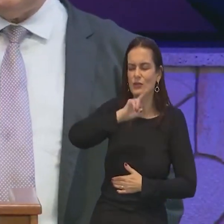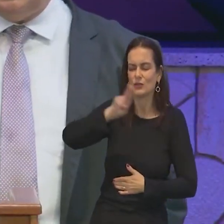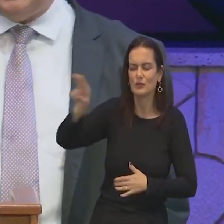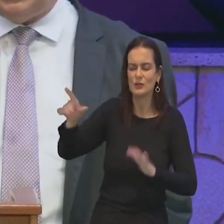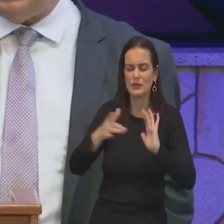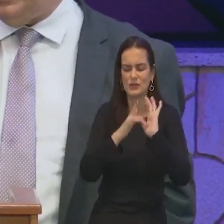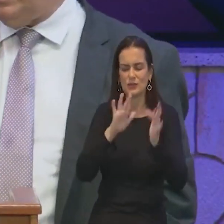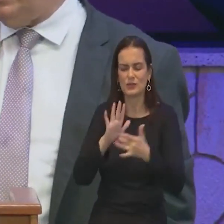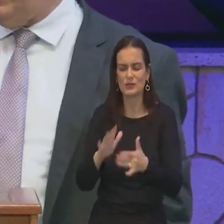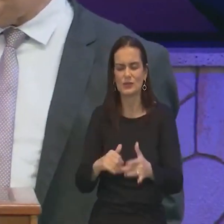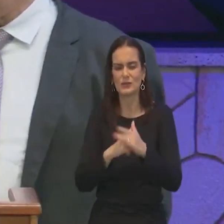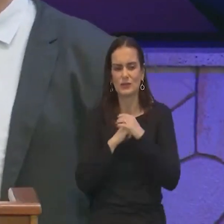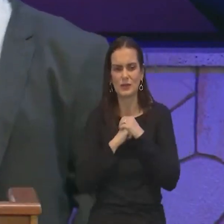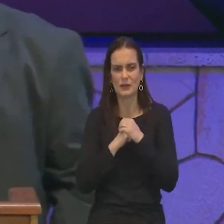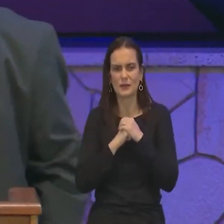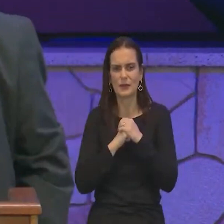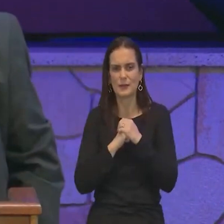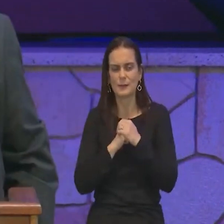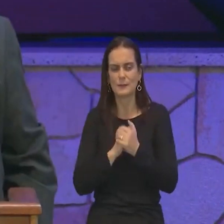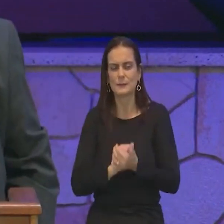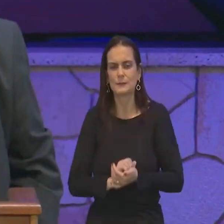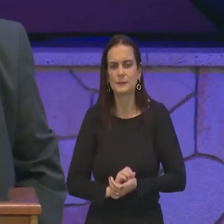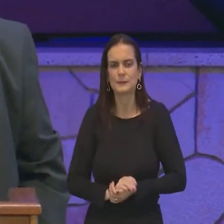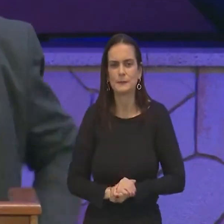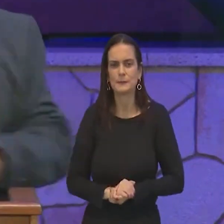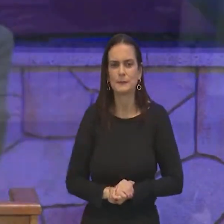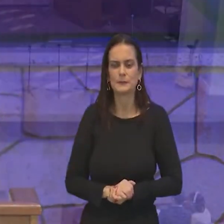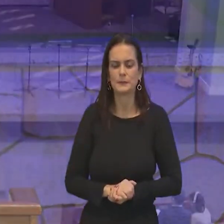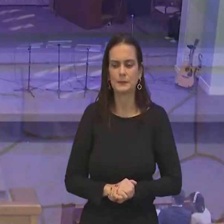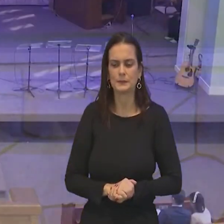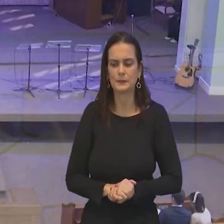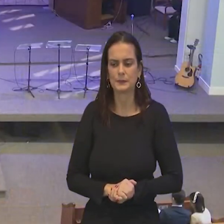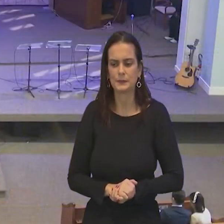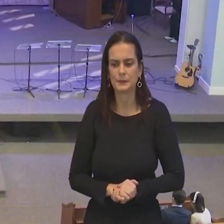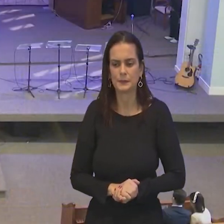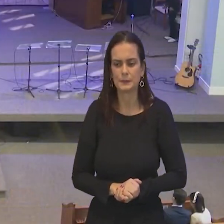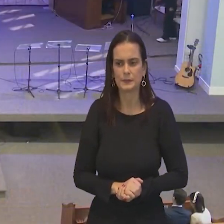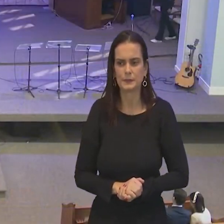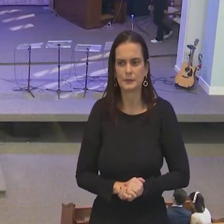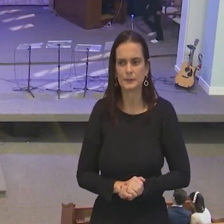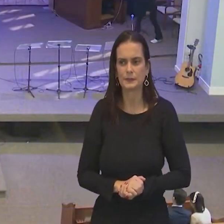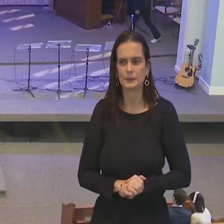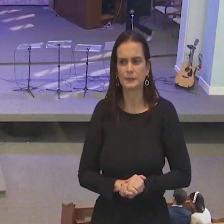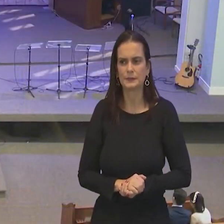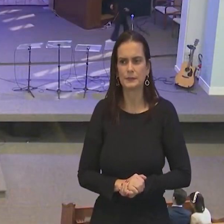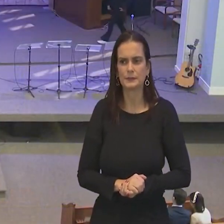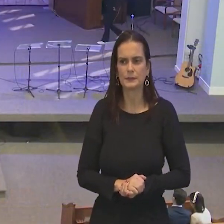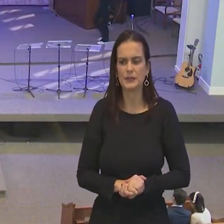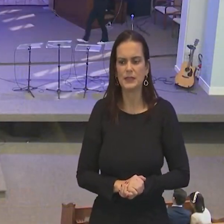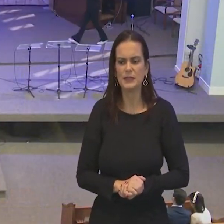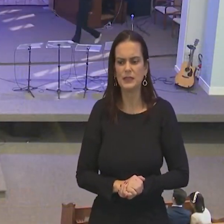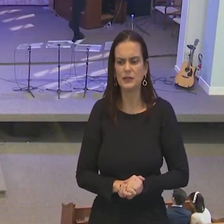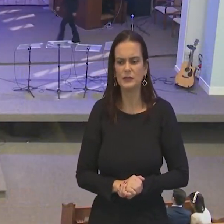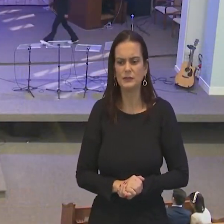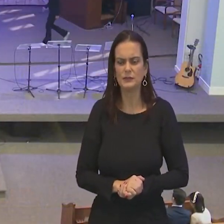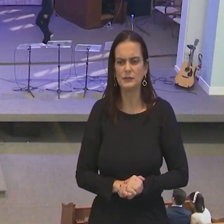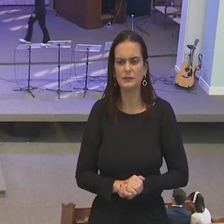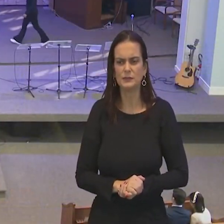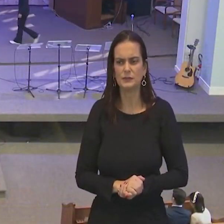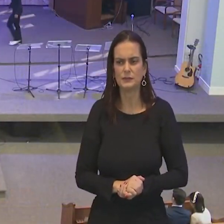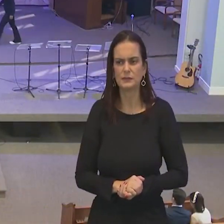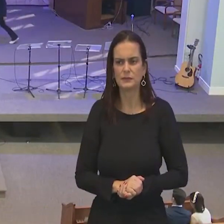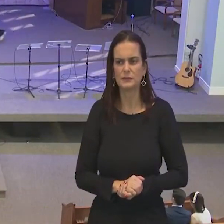Jesus, amém, Pai, amém. Deus abençoe, irmãos. Vou deixar aqui.